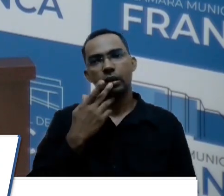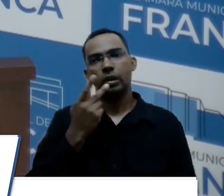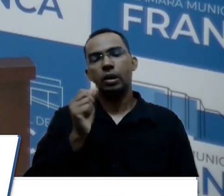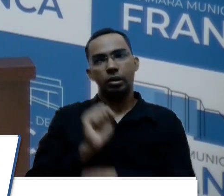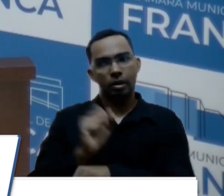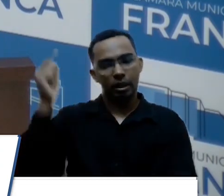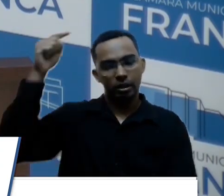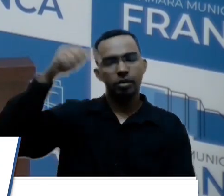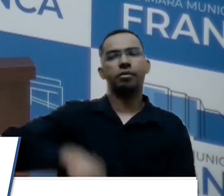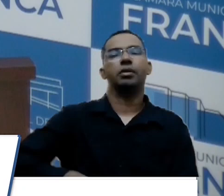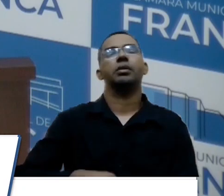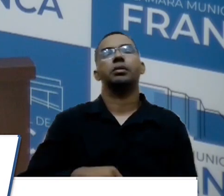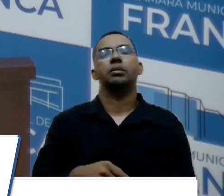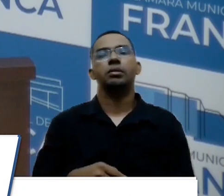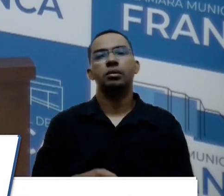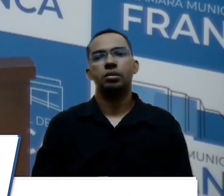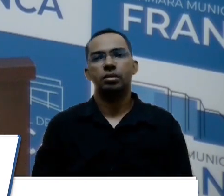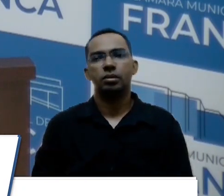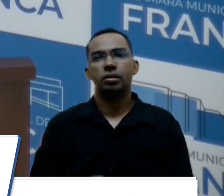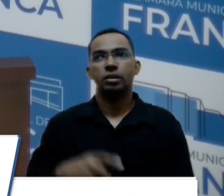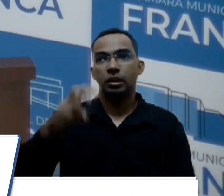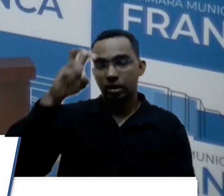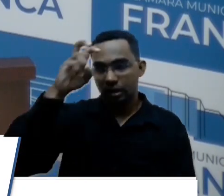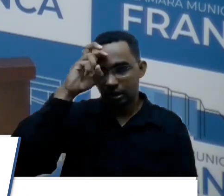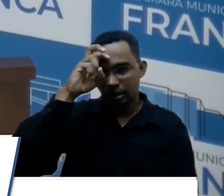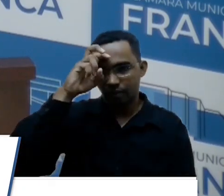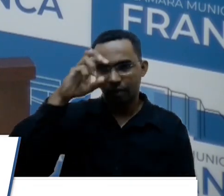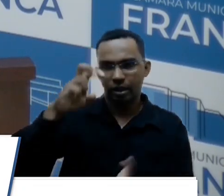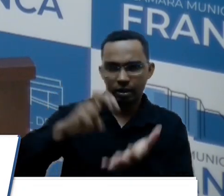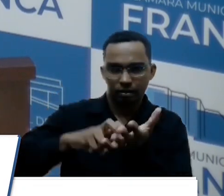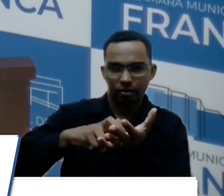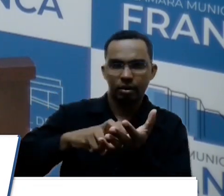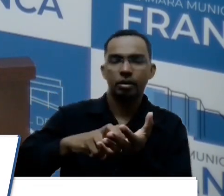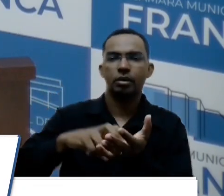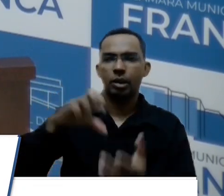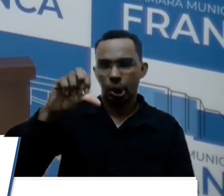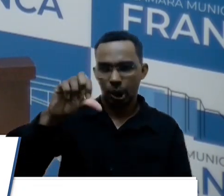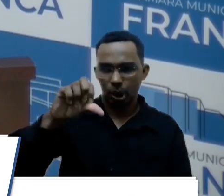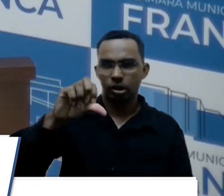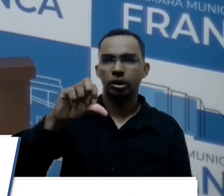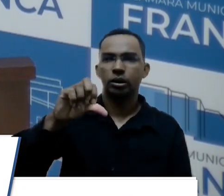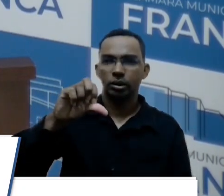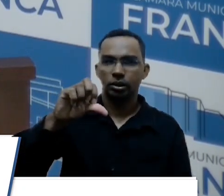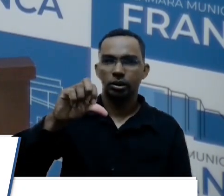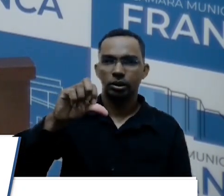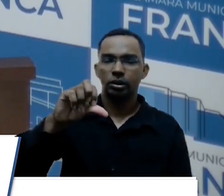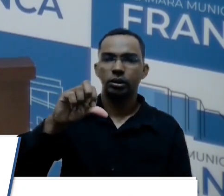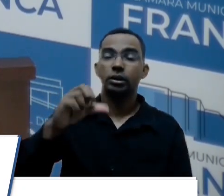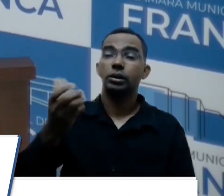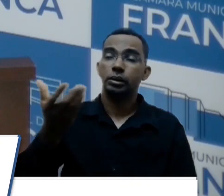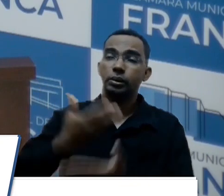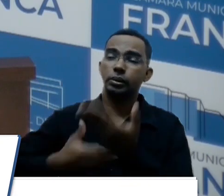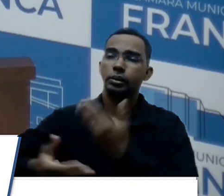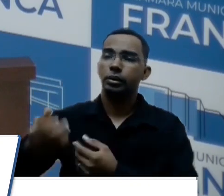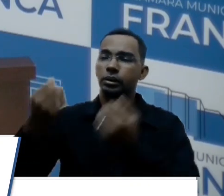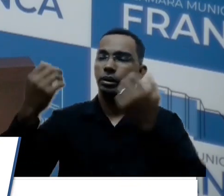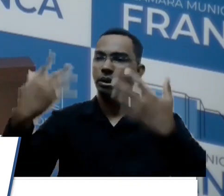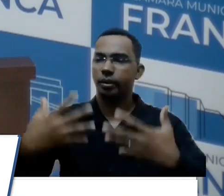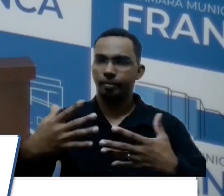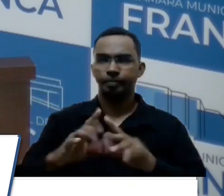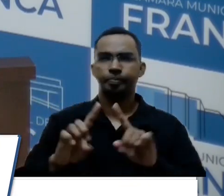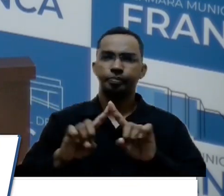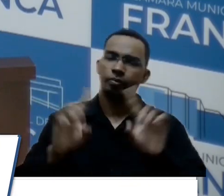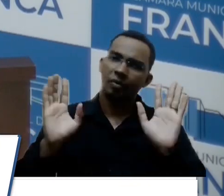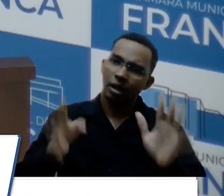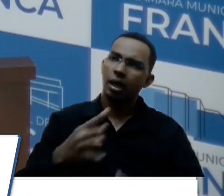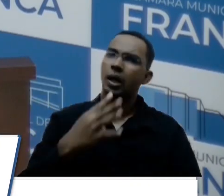compareçam na quinta-feira, está marcada às 9 horas, para trazer a situação. Nós já conhecemos